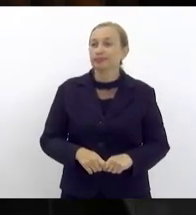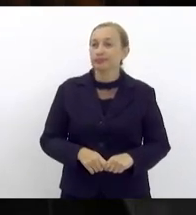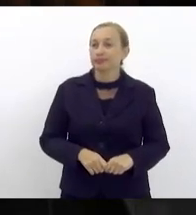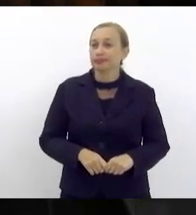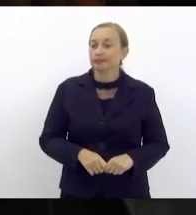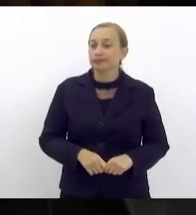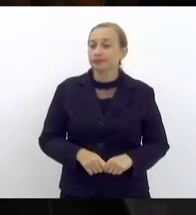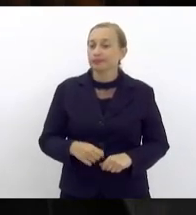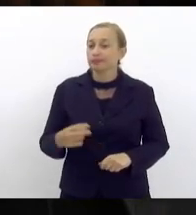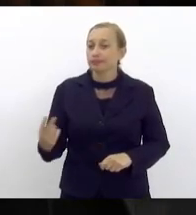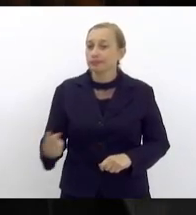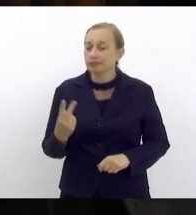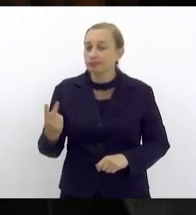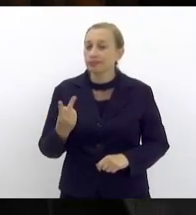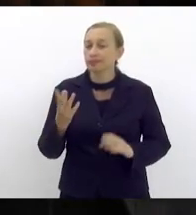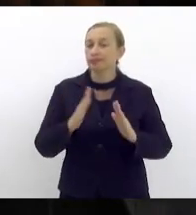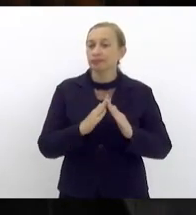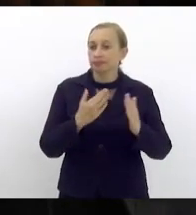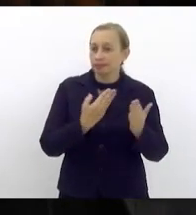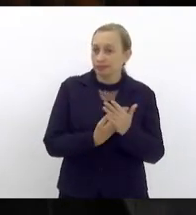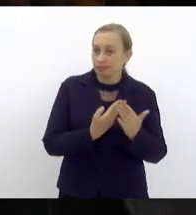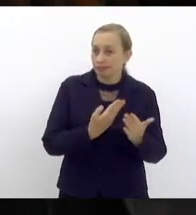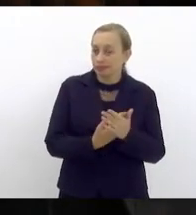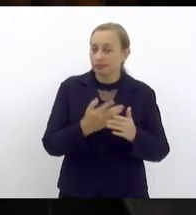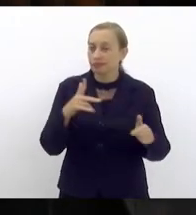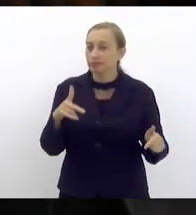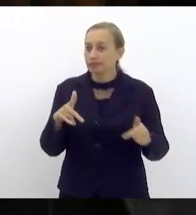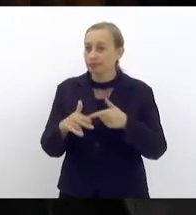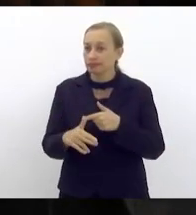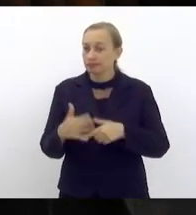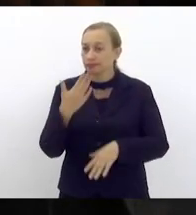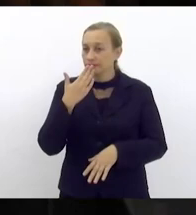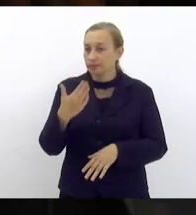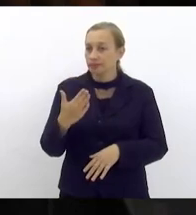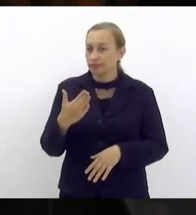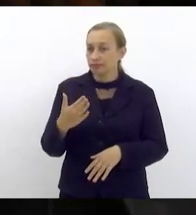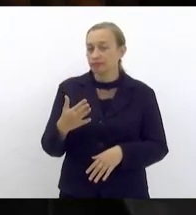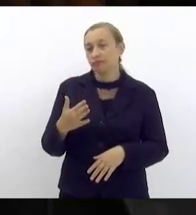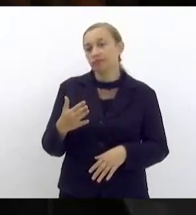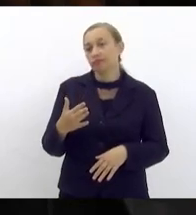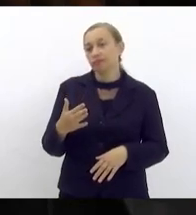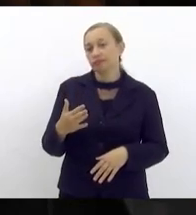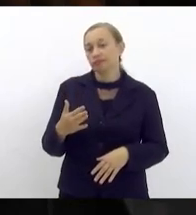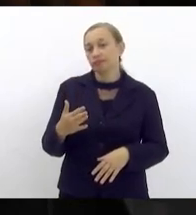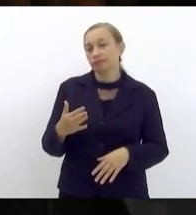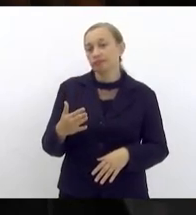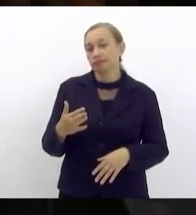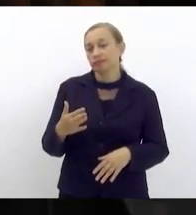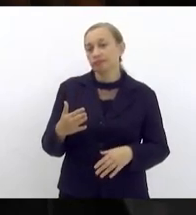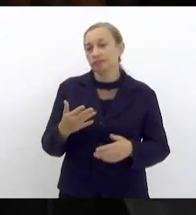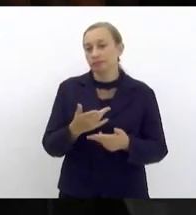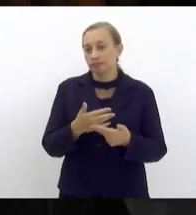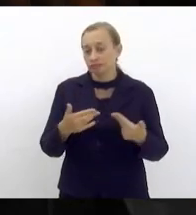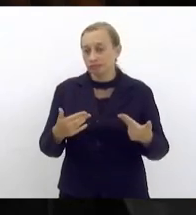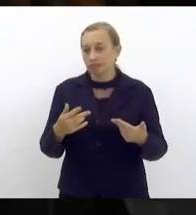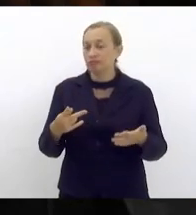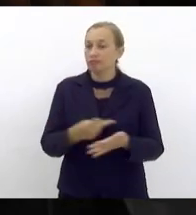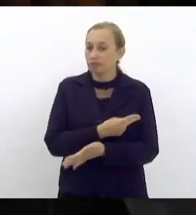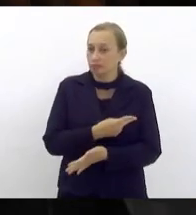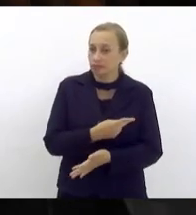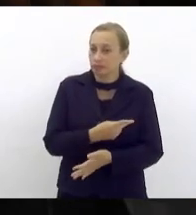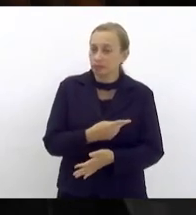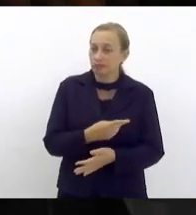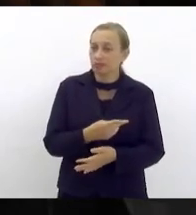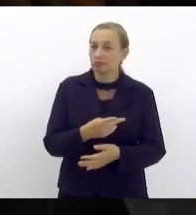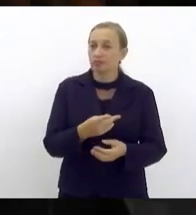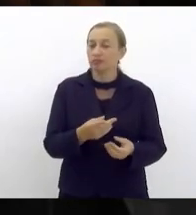preservar o espaço da escola impedir que esse tipo de tragédia se repita vitimando nosso profissionais